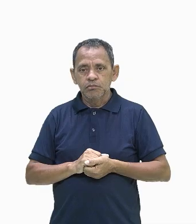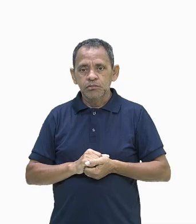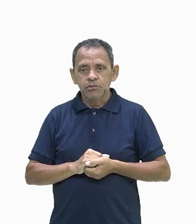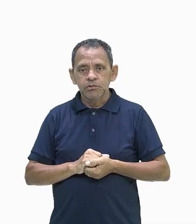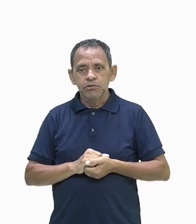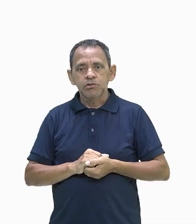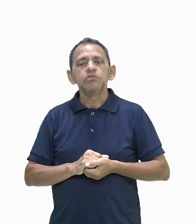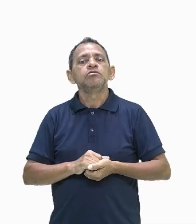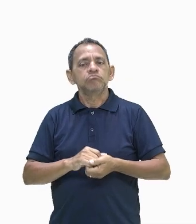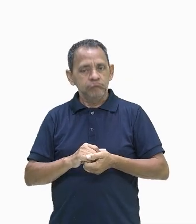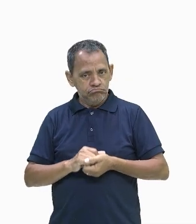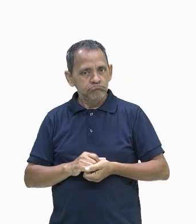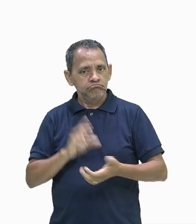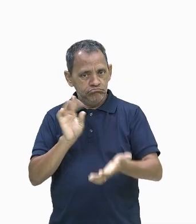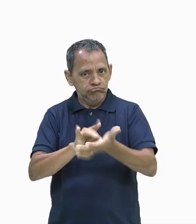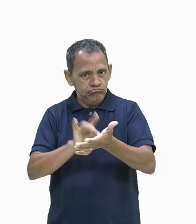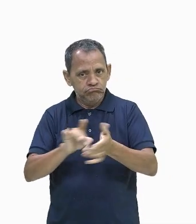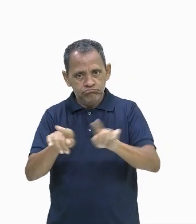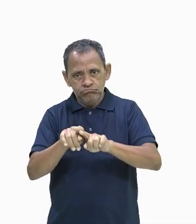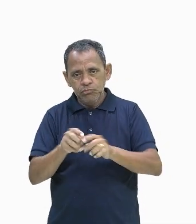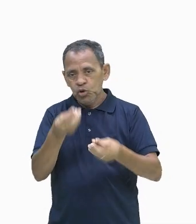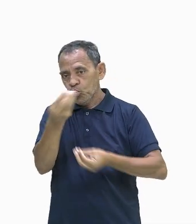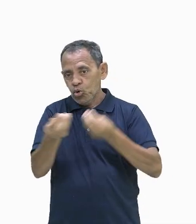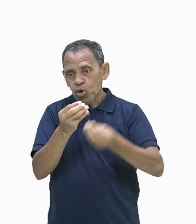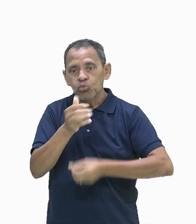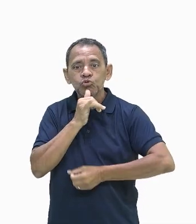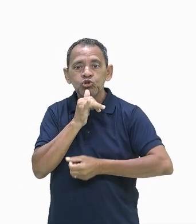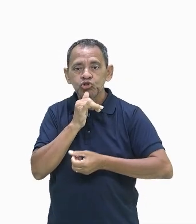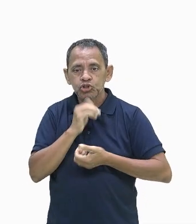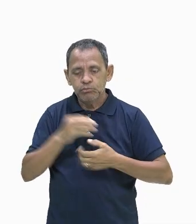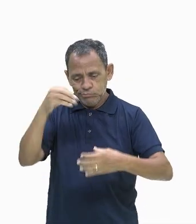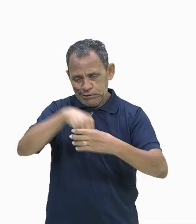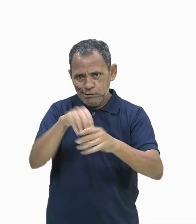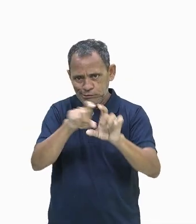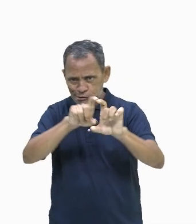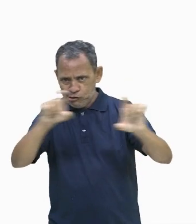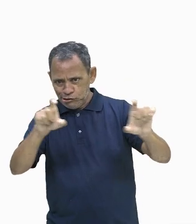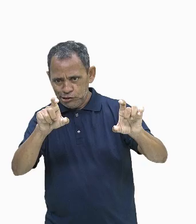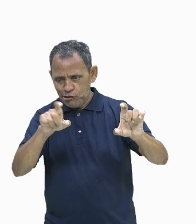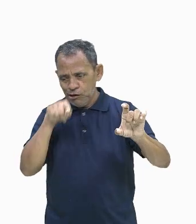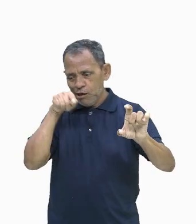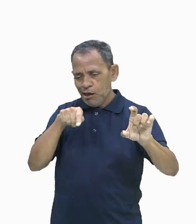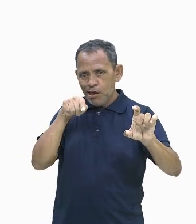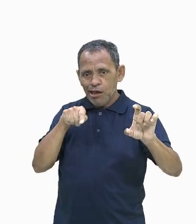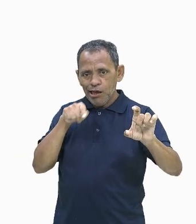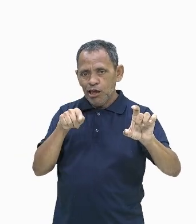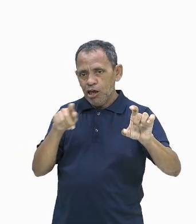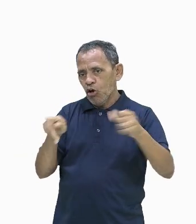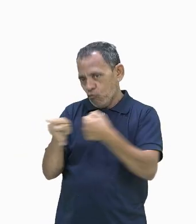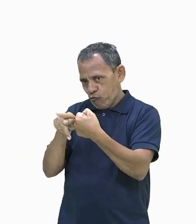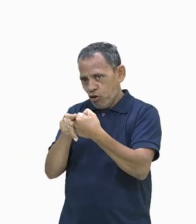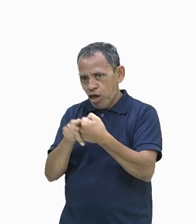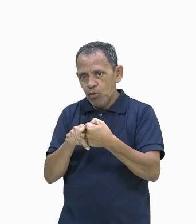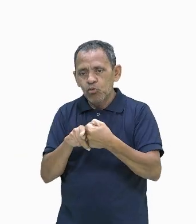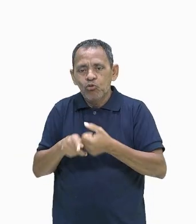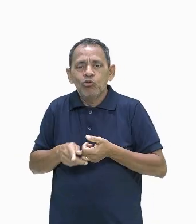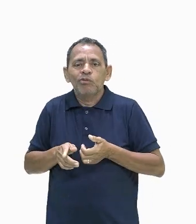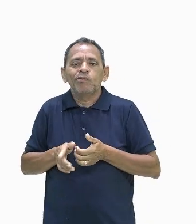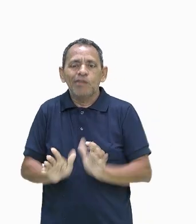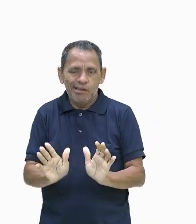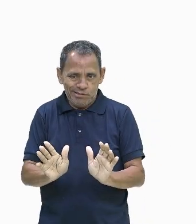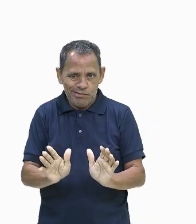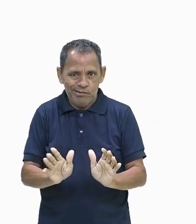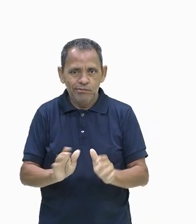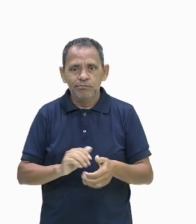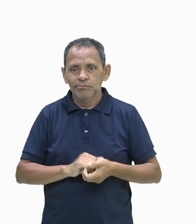verbo. No caso aí, deste nosso exemplo, o verbo, a forma verbal é nascem, certo? E aí, seguindo ao próximo